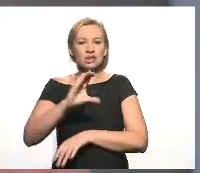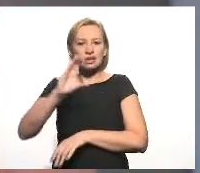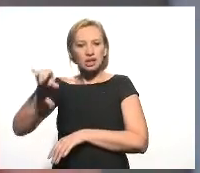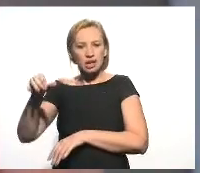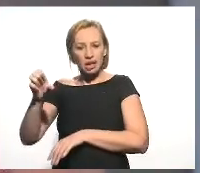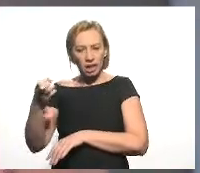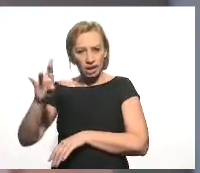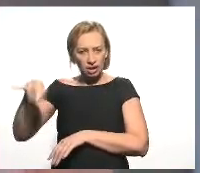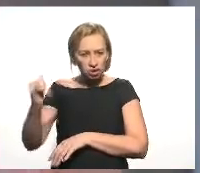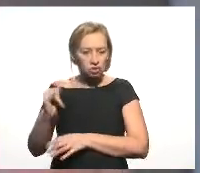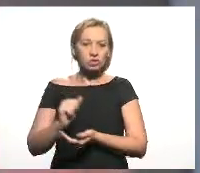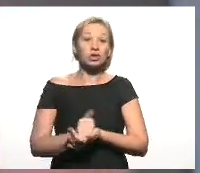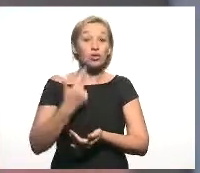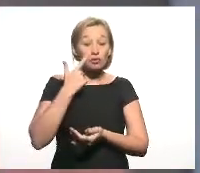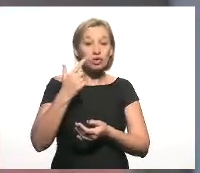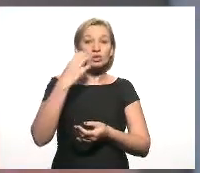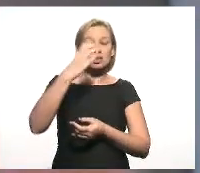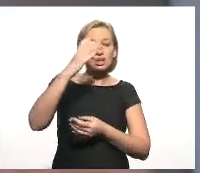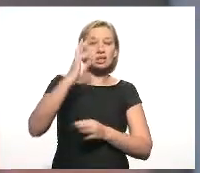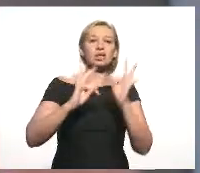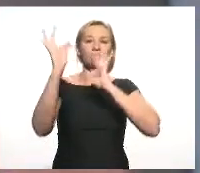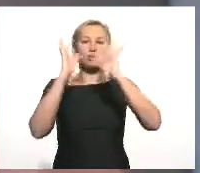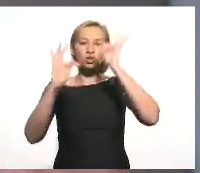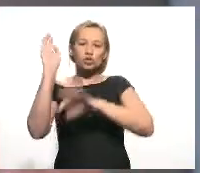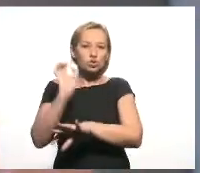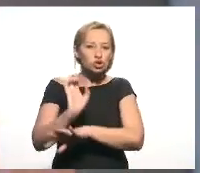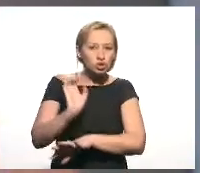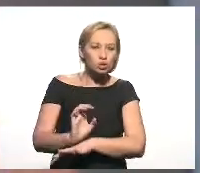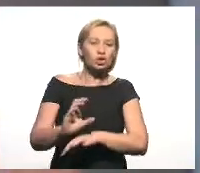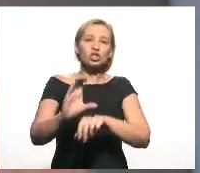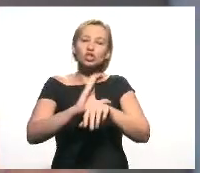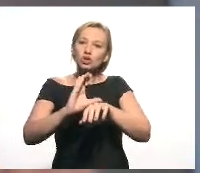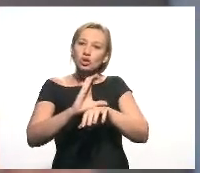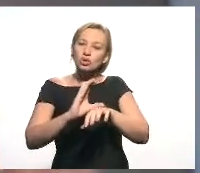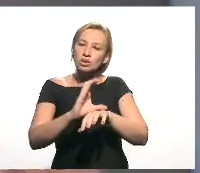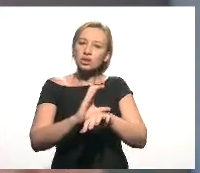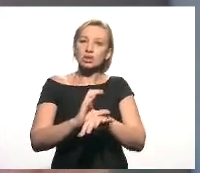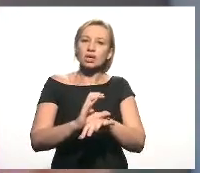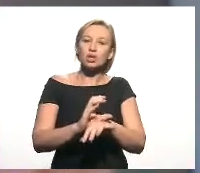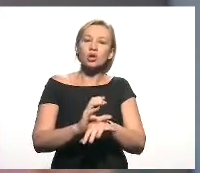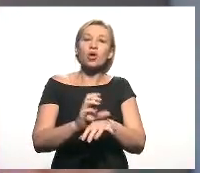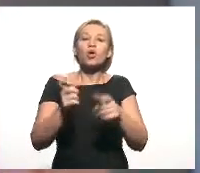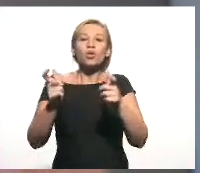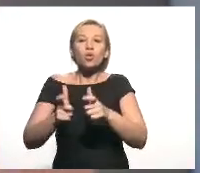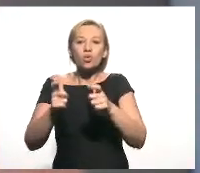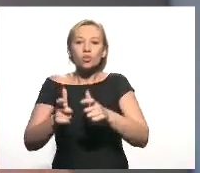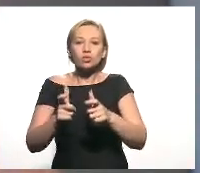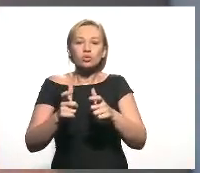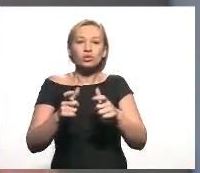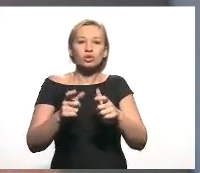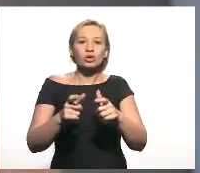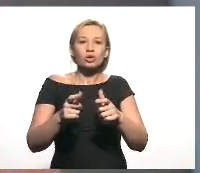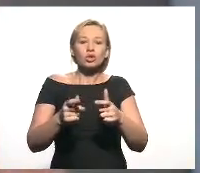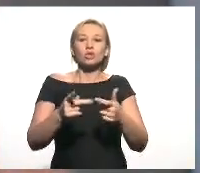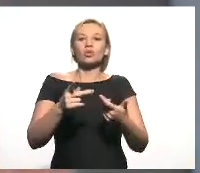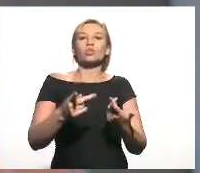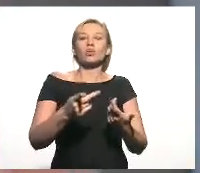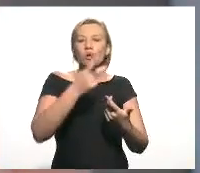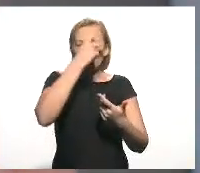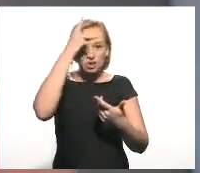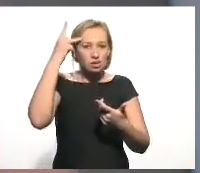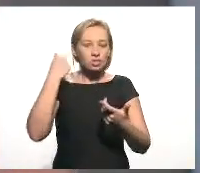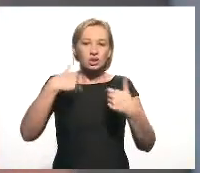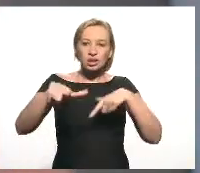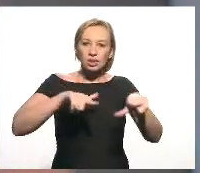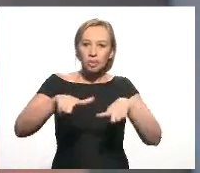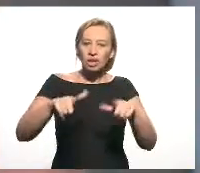de educação, ciência e tecnologia do Estado tem um conselho gestor onde os servidores não estavam representados. A gente aprovou